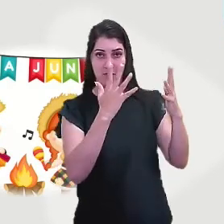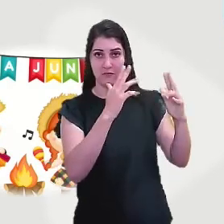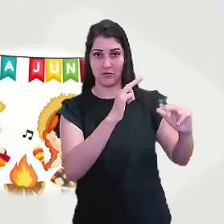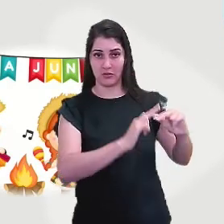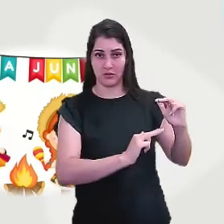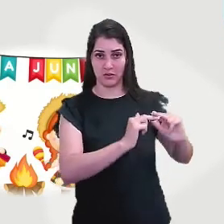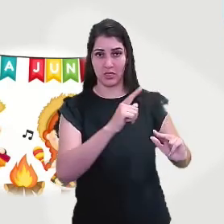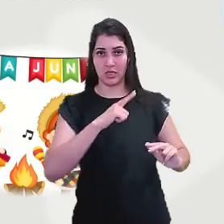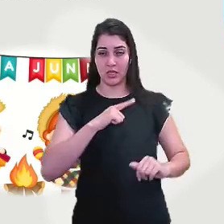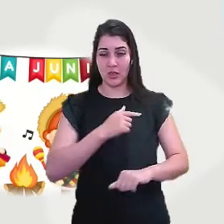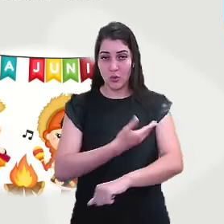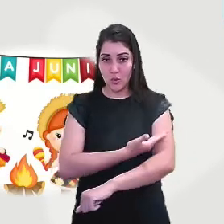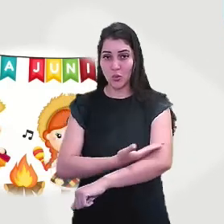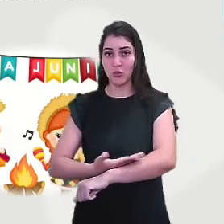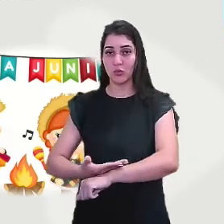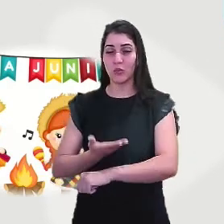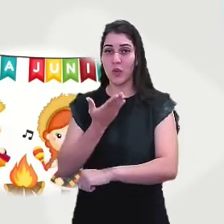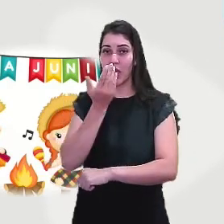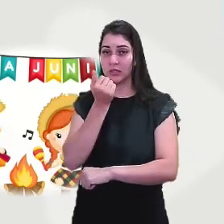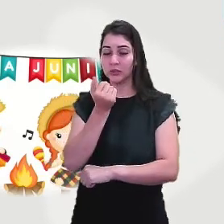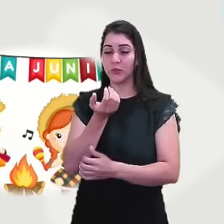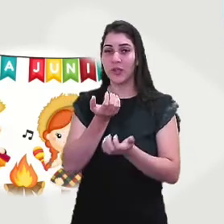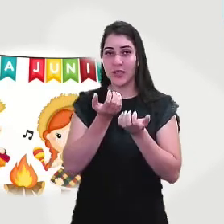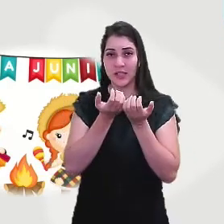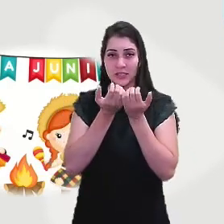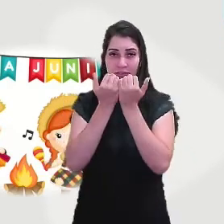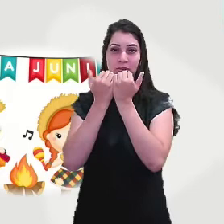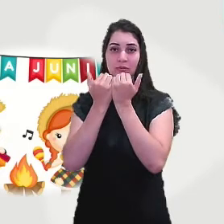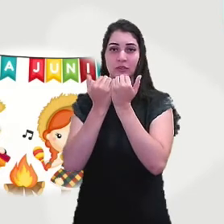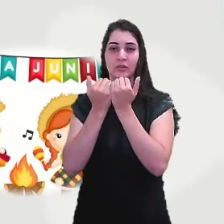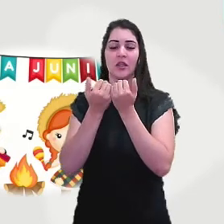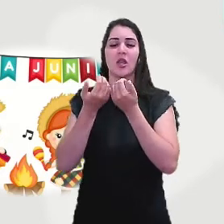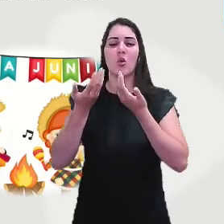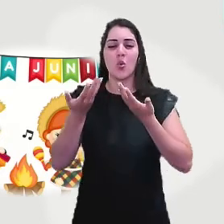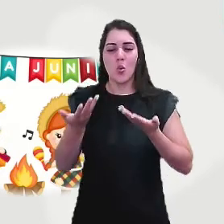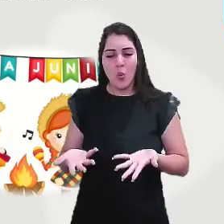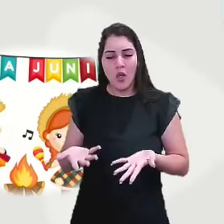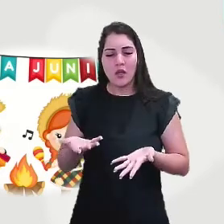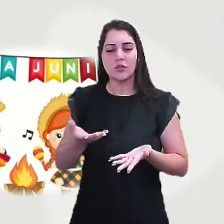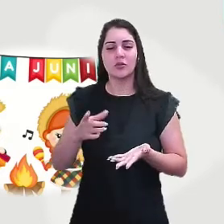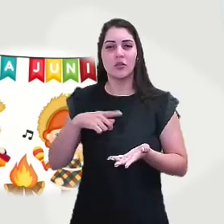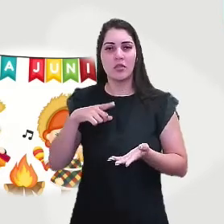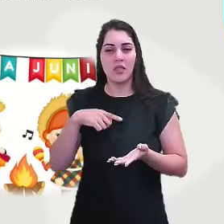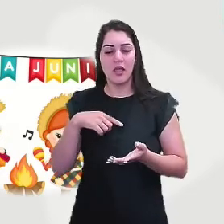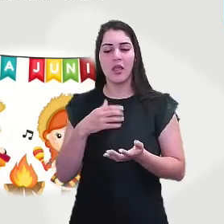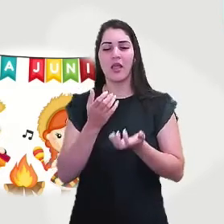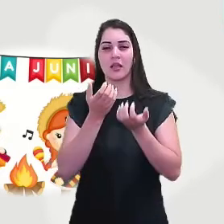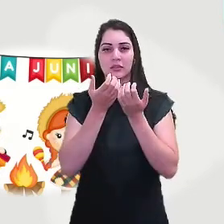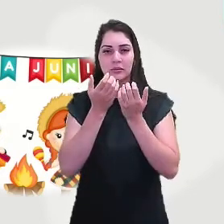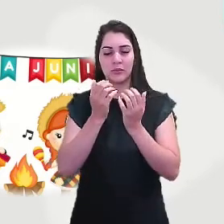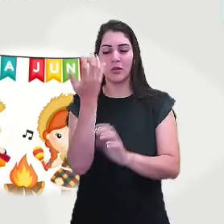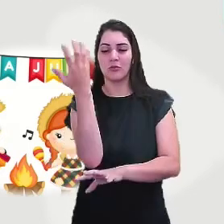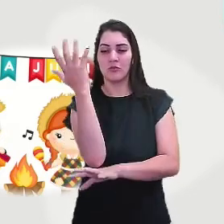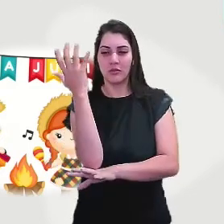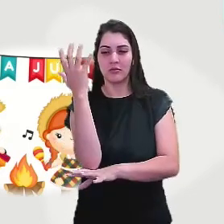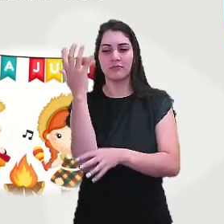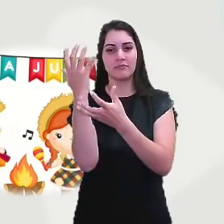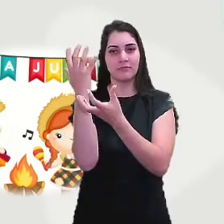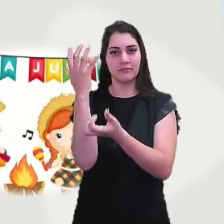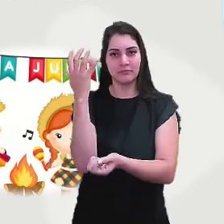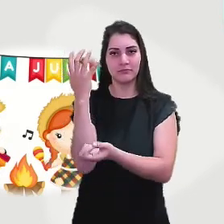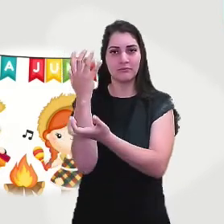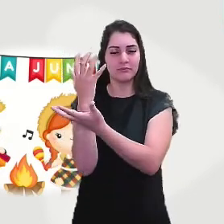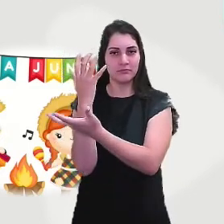de comer milho. É o tempo da colheita, né? Quando coincide a plantação, vai coincidir